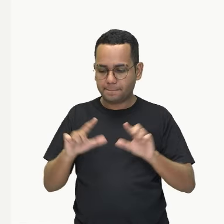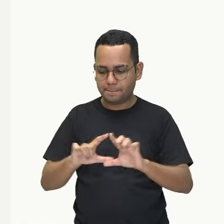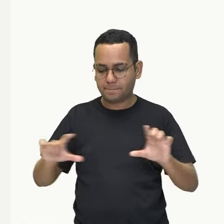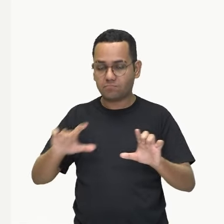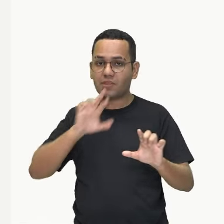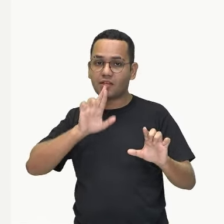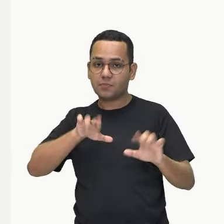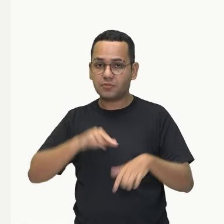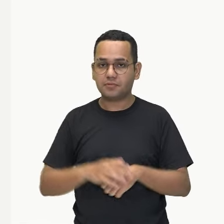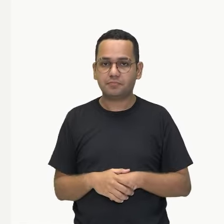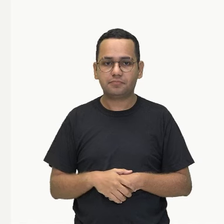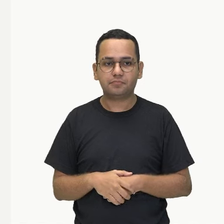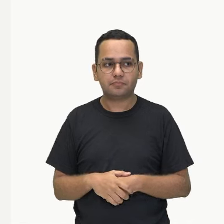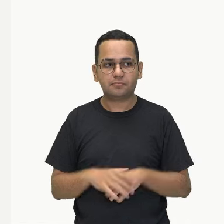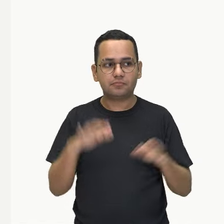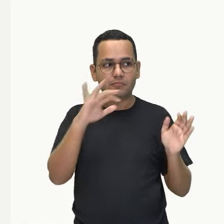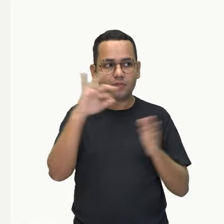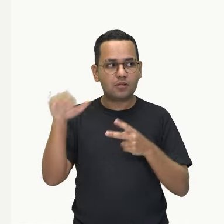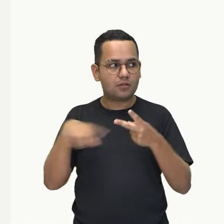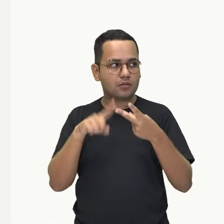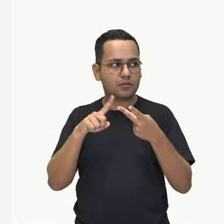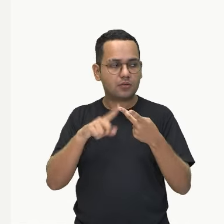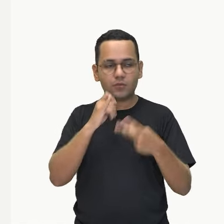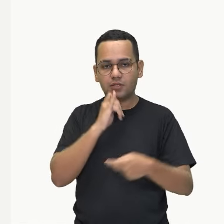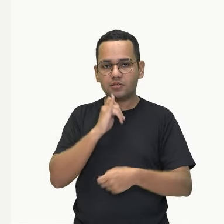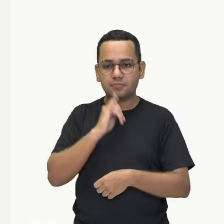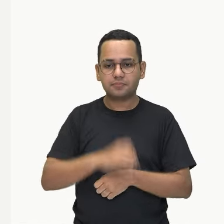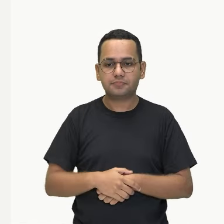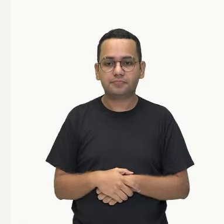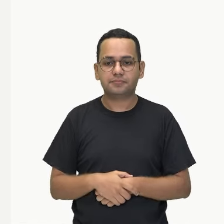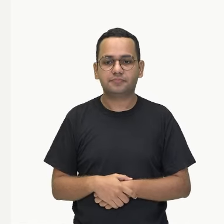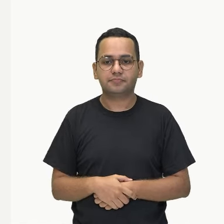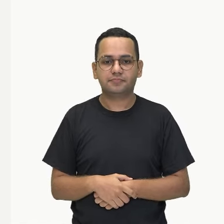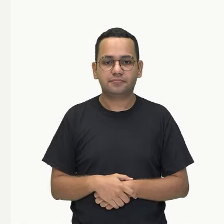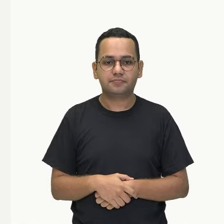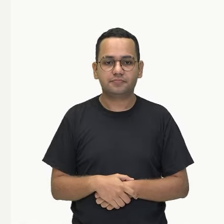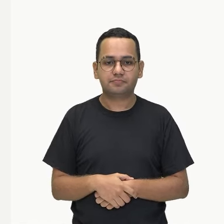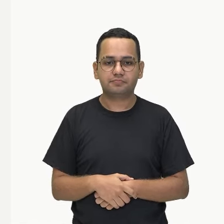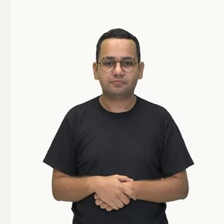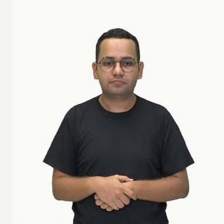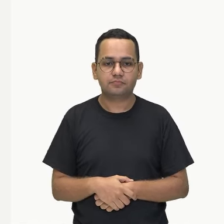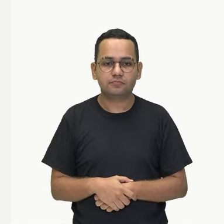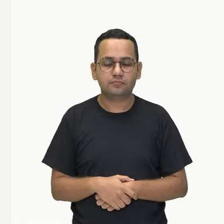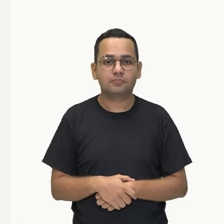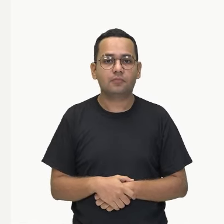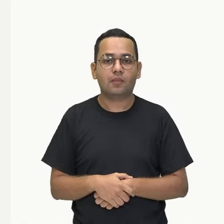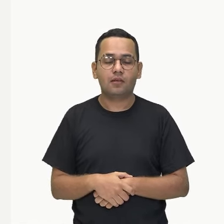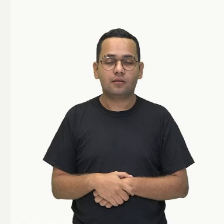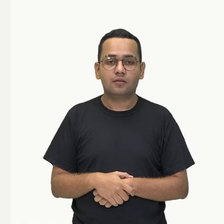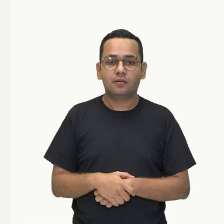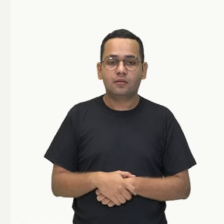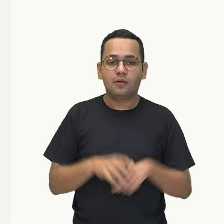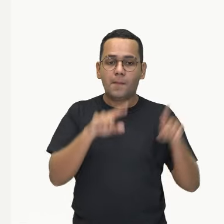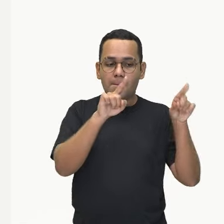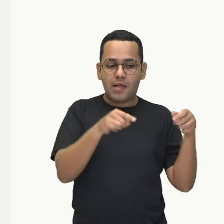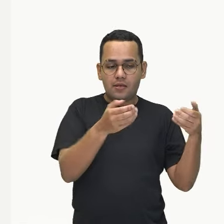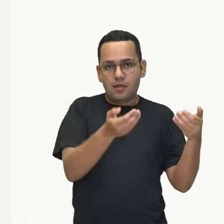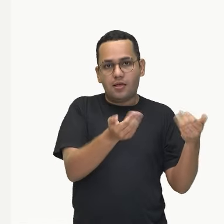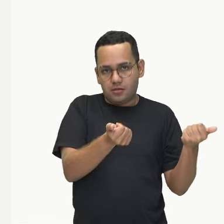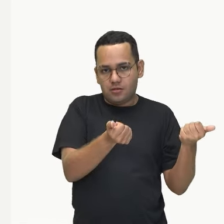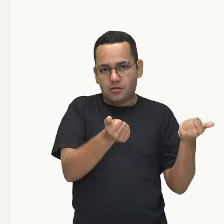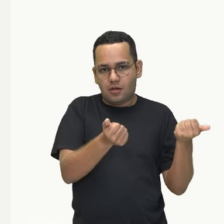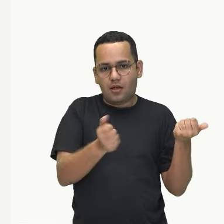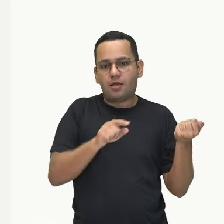Olha a próxima aqui, ó. Primeiro passo, vamos primeiro eliminar os parênteses, fazendo aquele joguinho